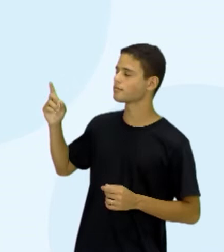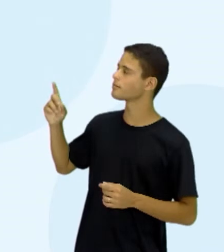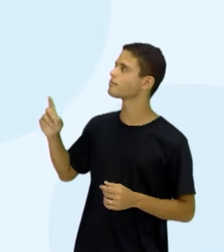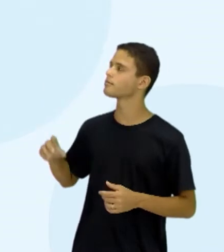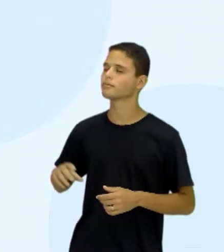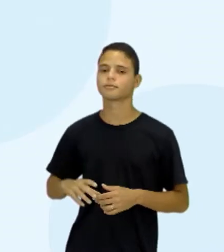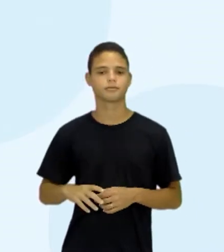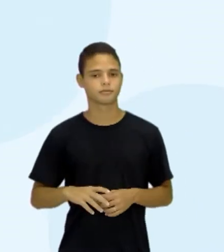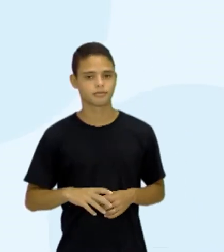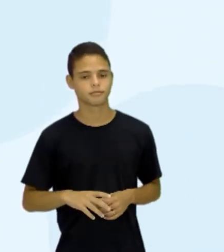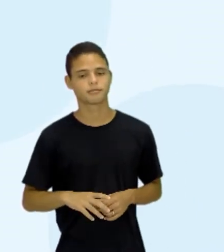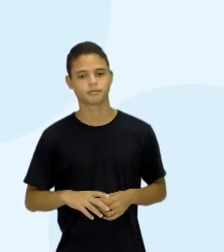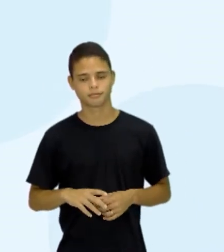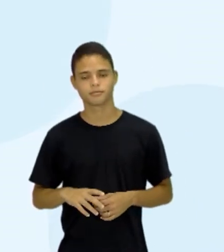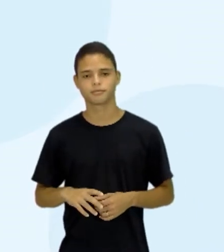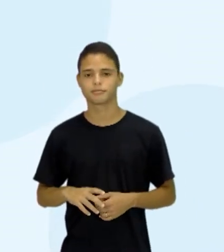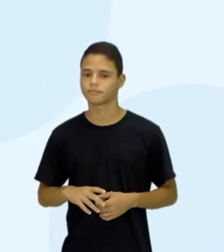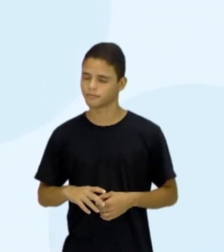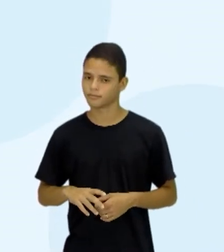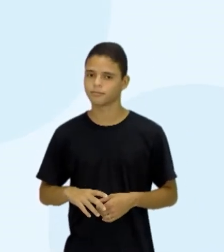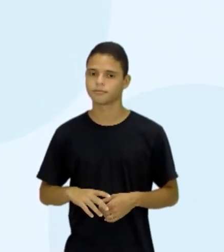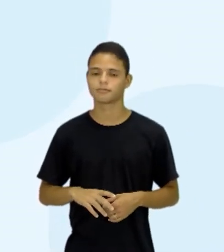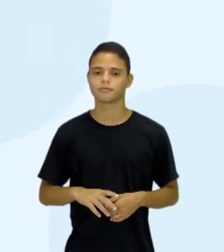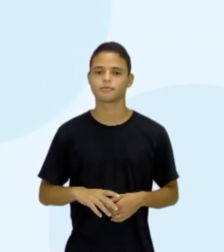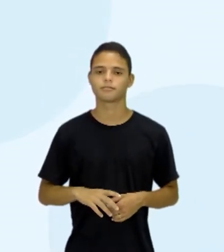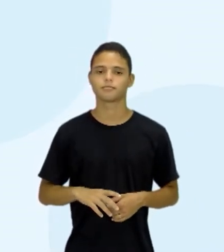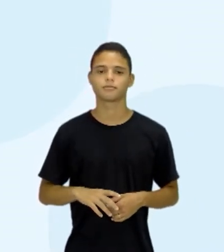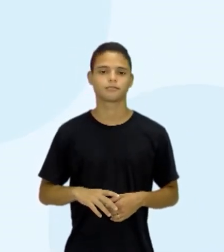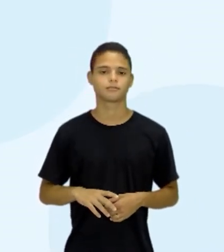E aqui tem uma coisa...